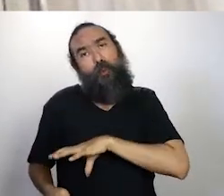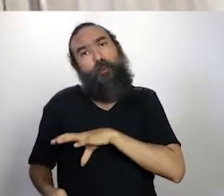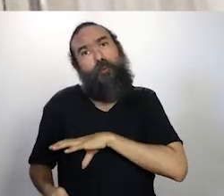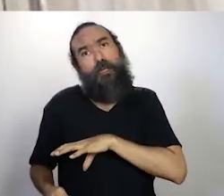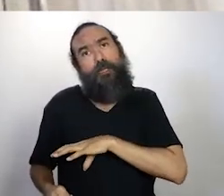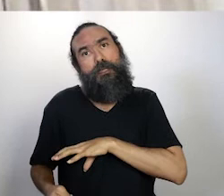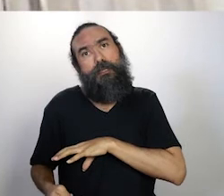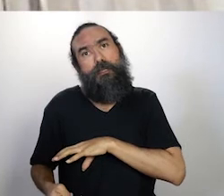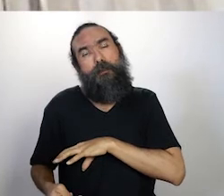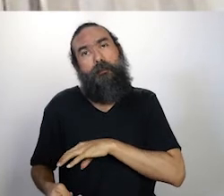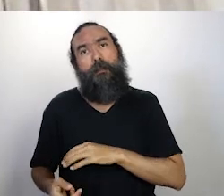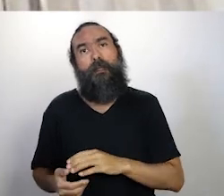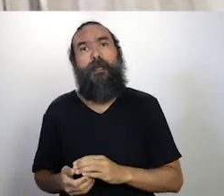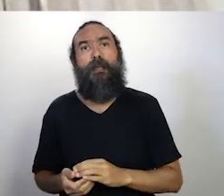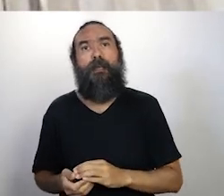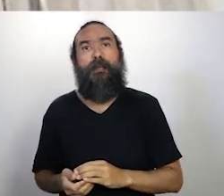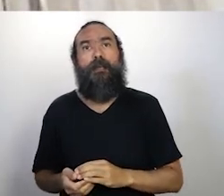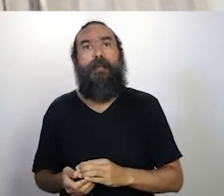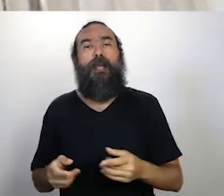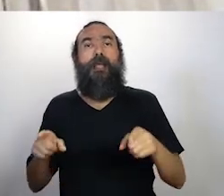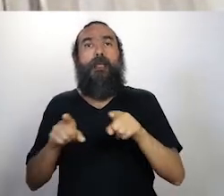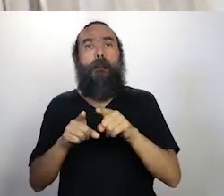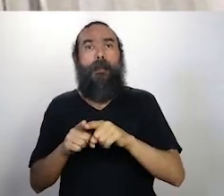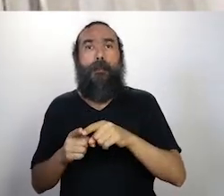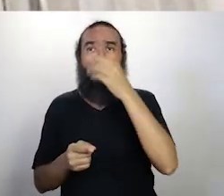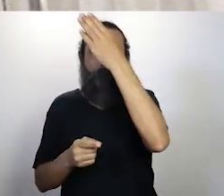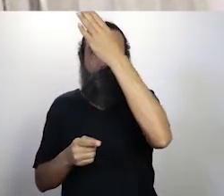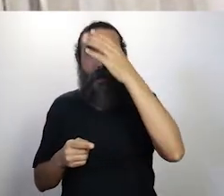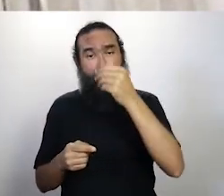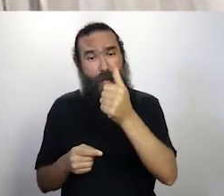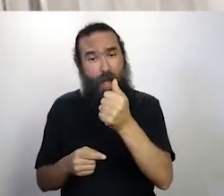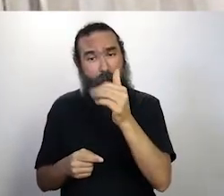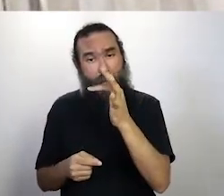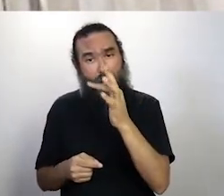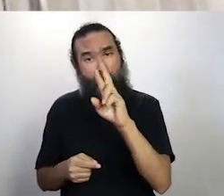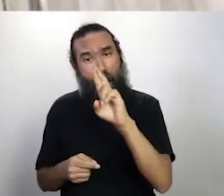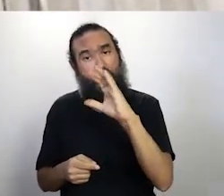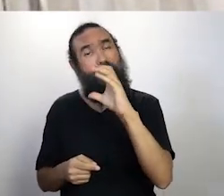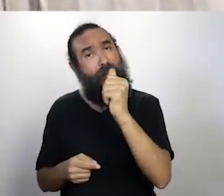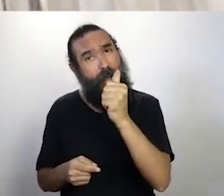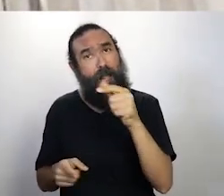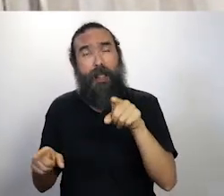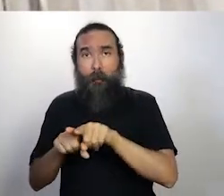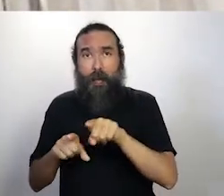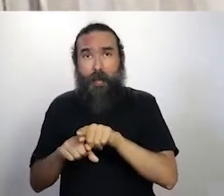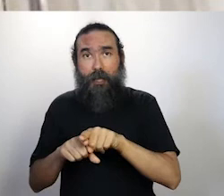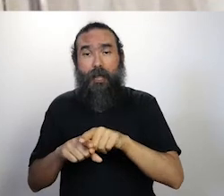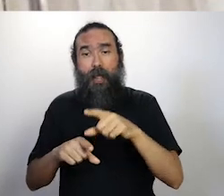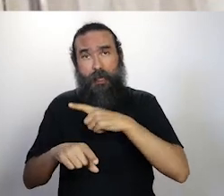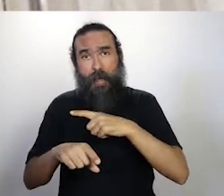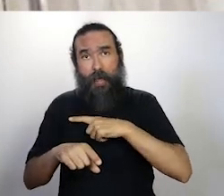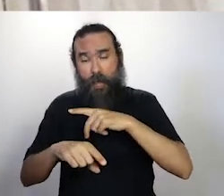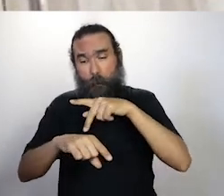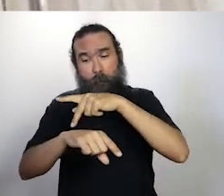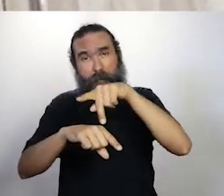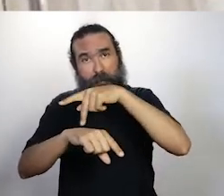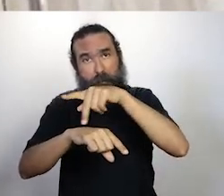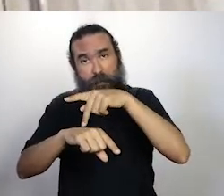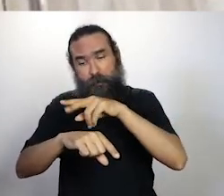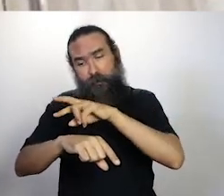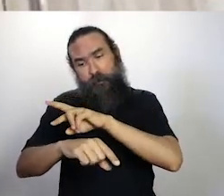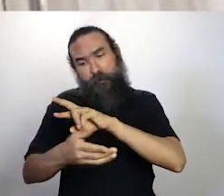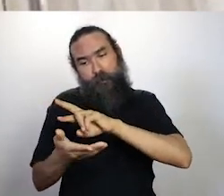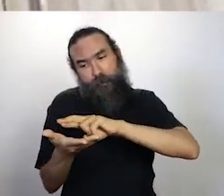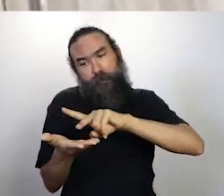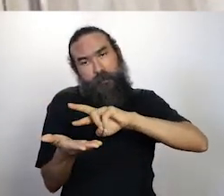ali. Na África, na verdade, onde tem a maior participação de países, Moçambique, Angola, Cabo